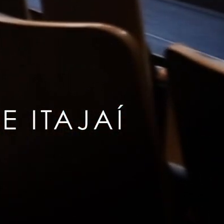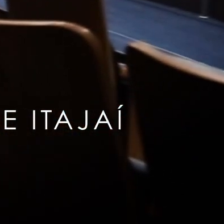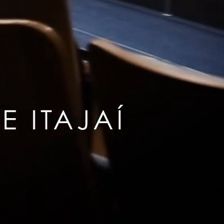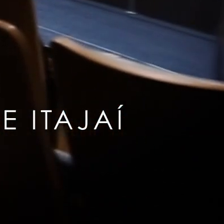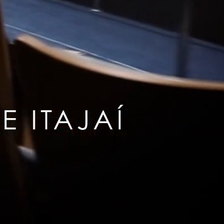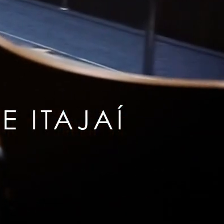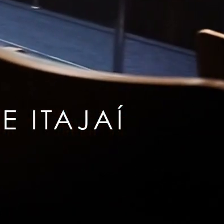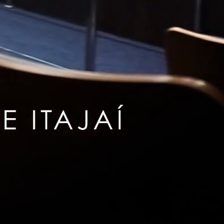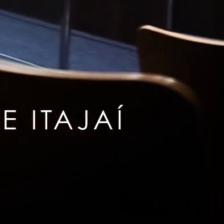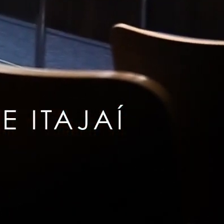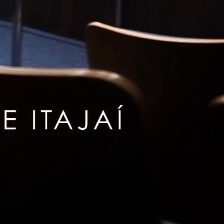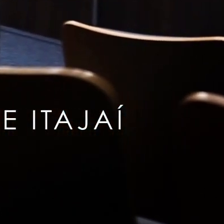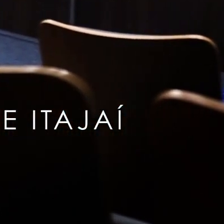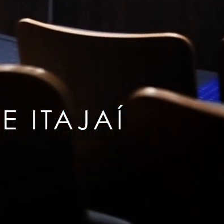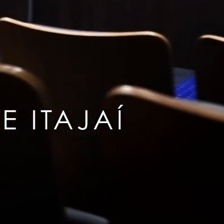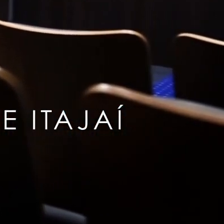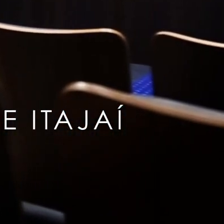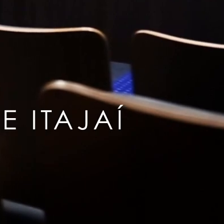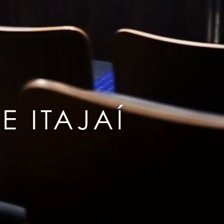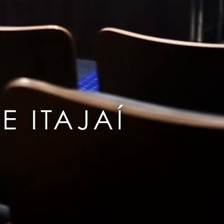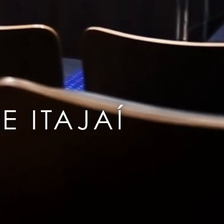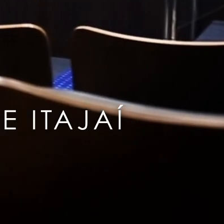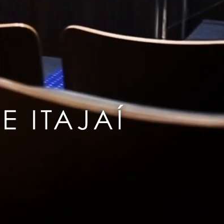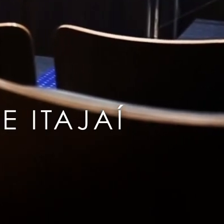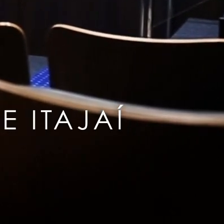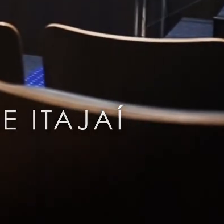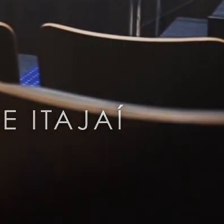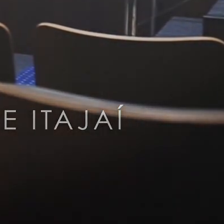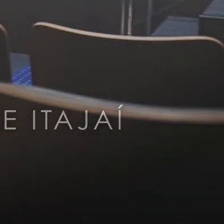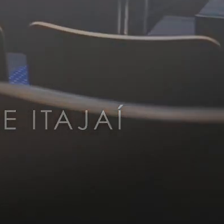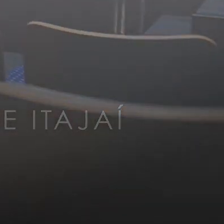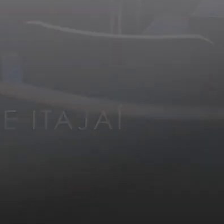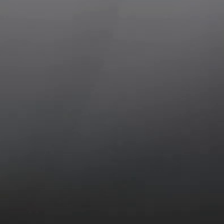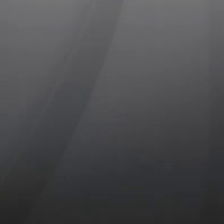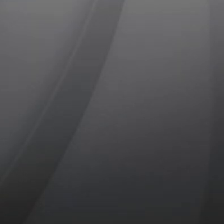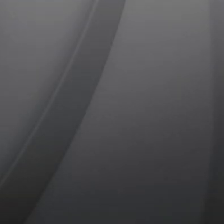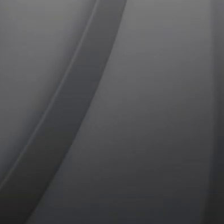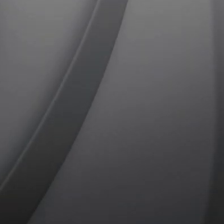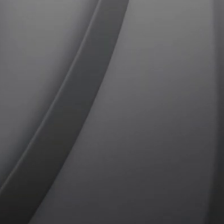Fique por dentro do que acontece na Câmara de Vereadores de Itajaí.